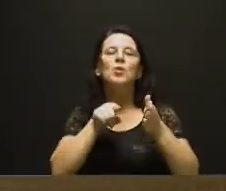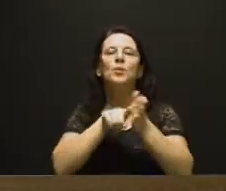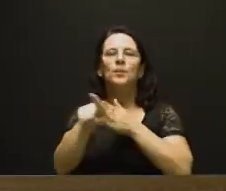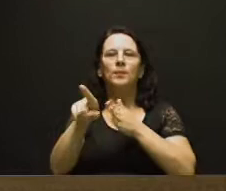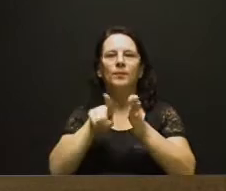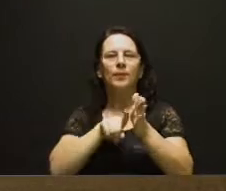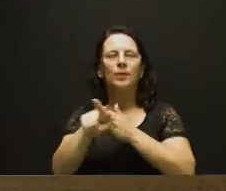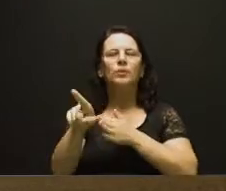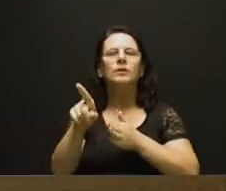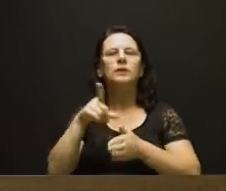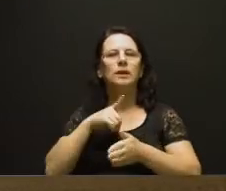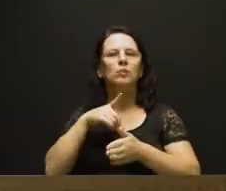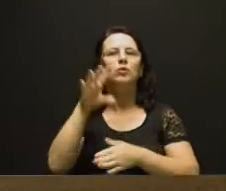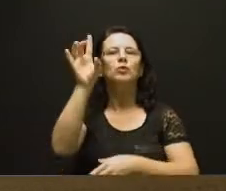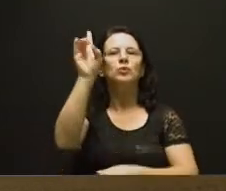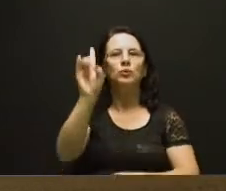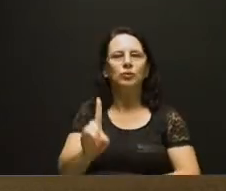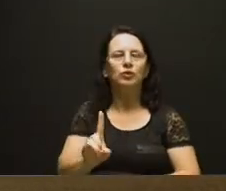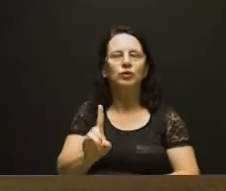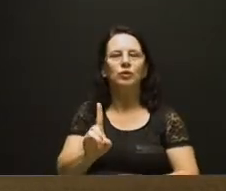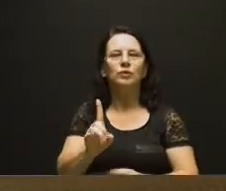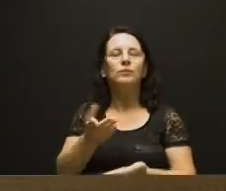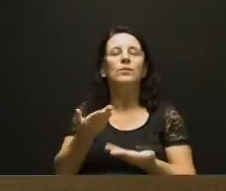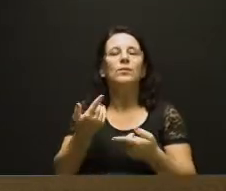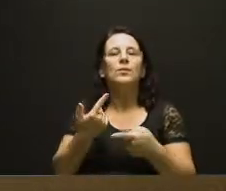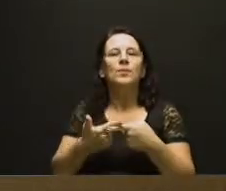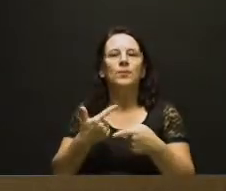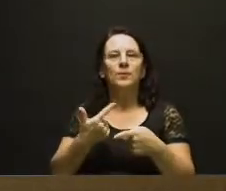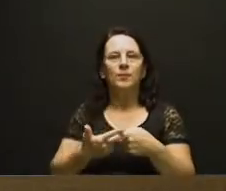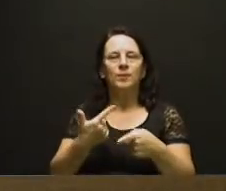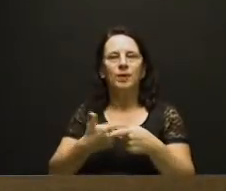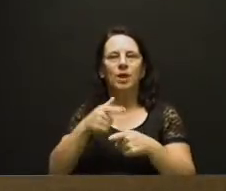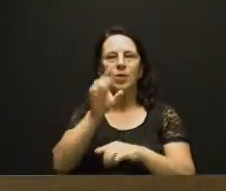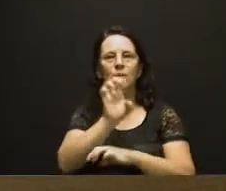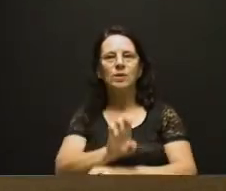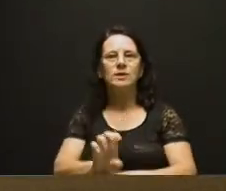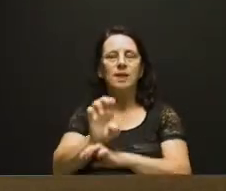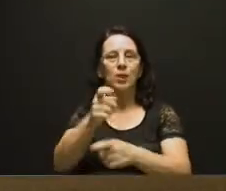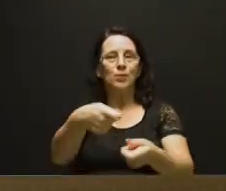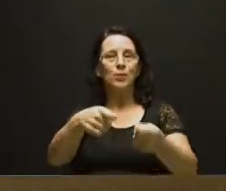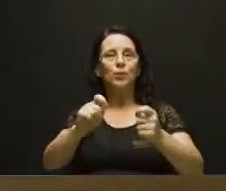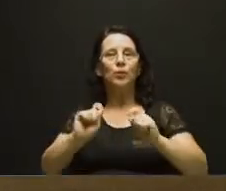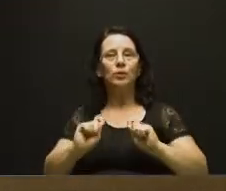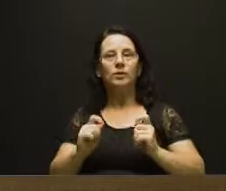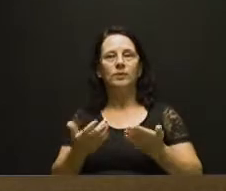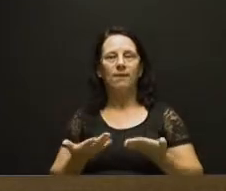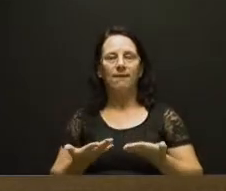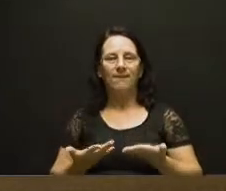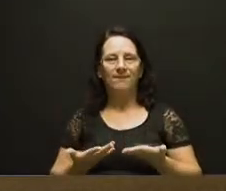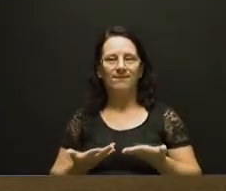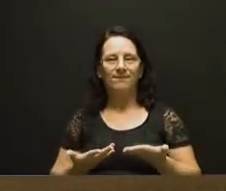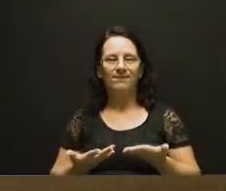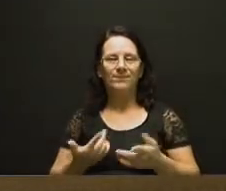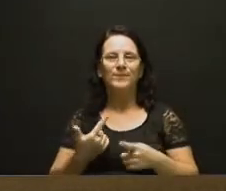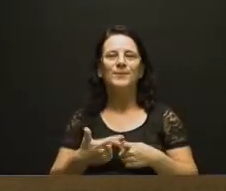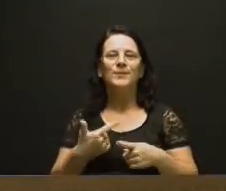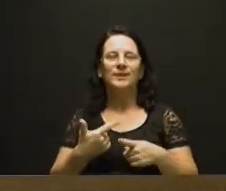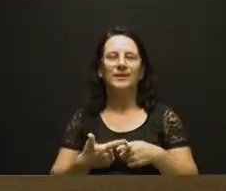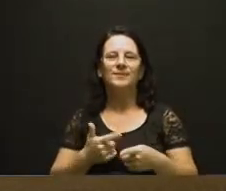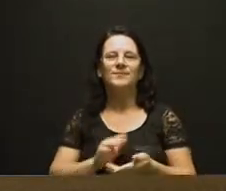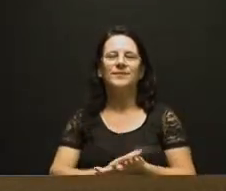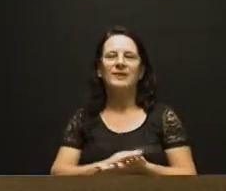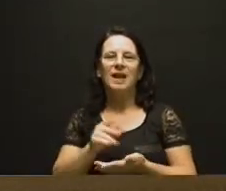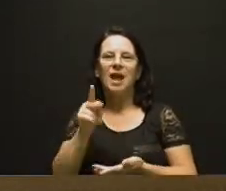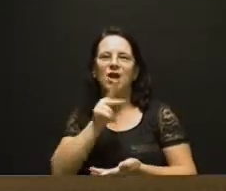constante nós temos esse direito consagrado na carta magna porque efetivamente o estado não nos proporciona aos nossos juristas